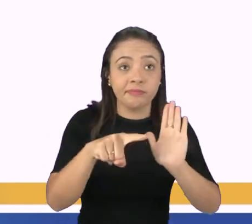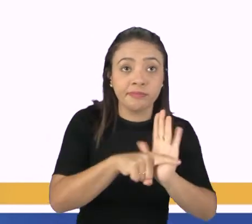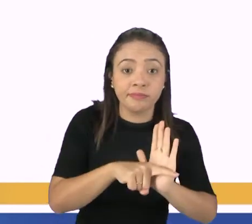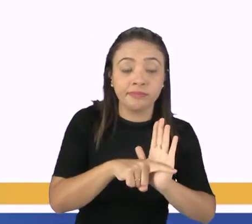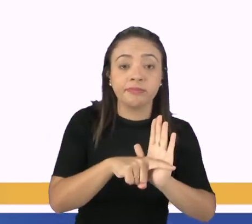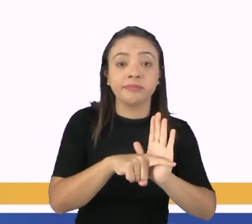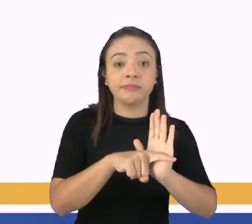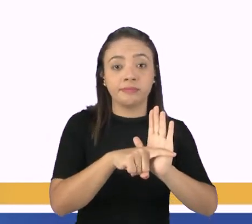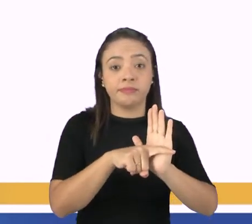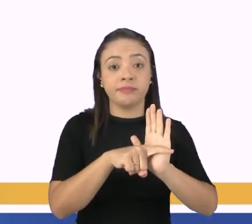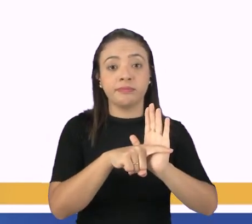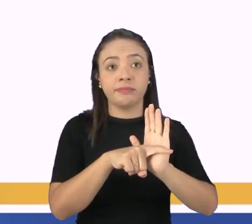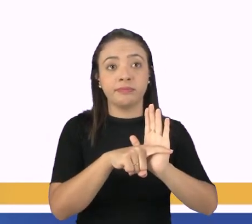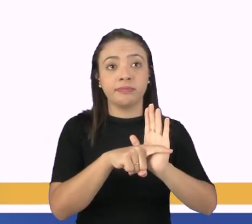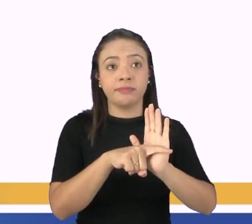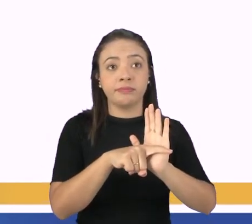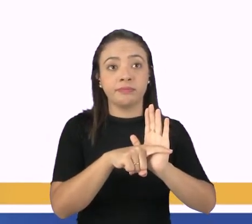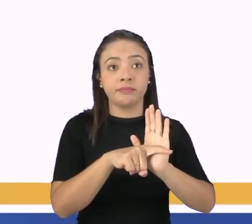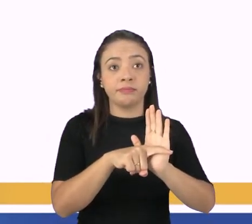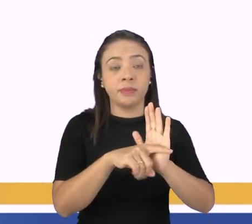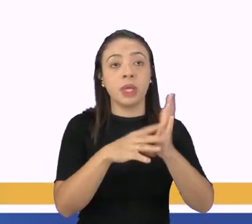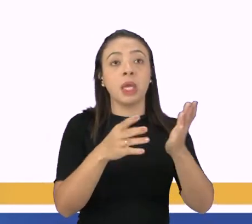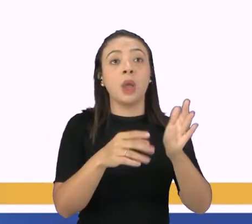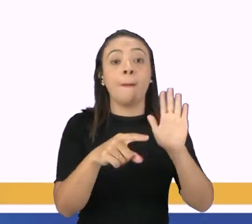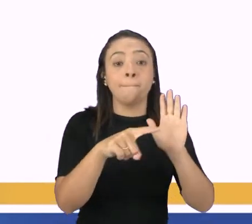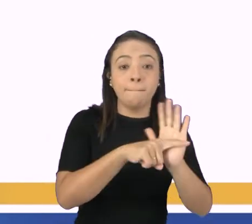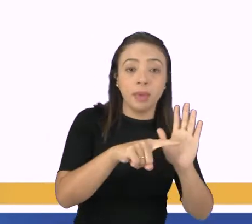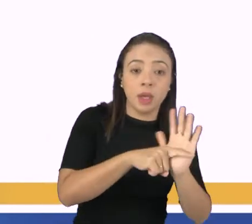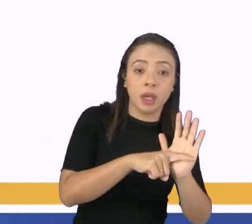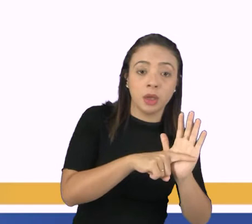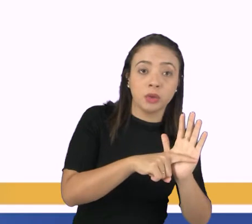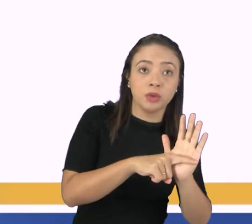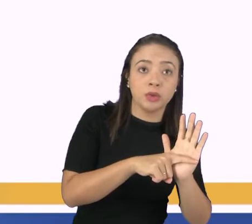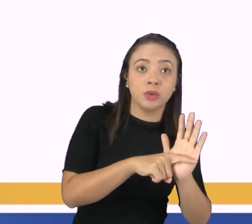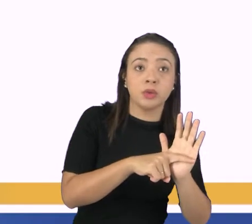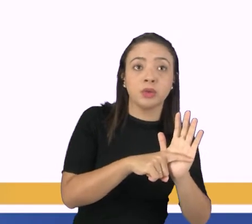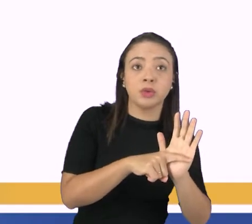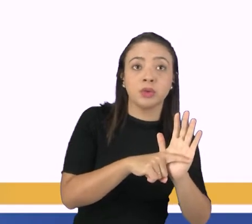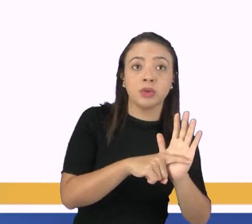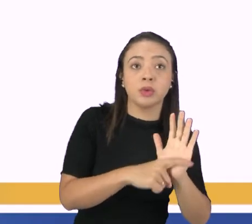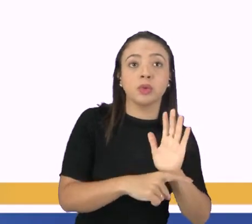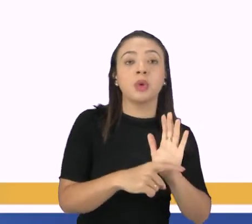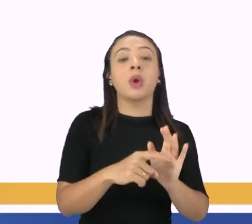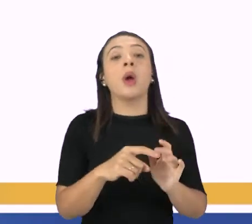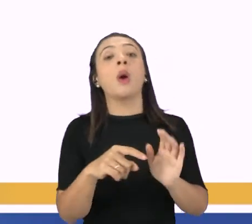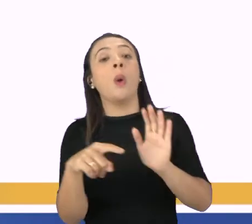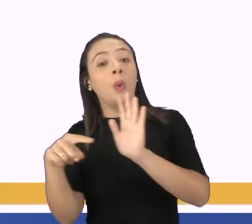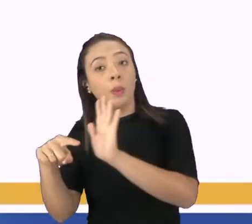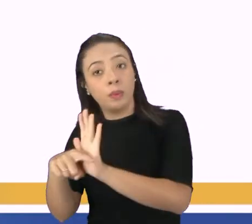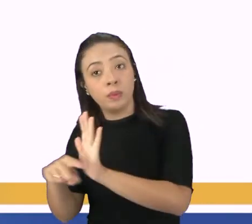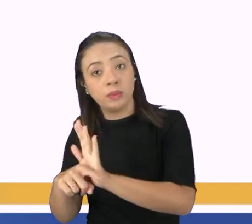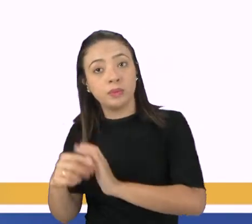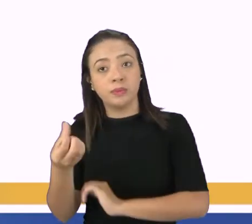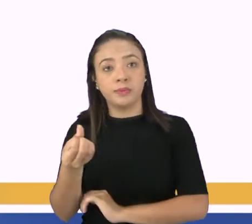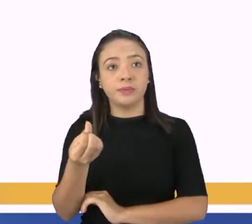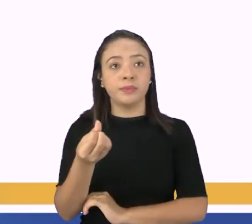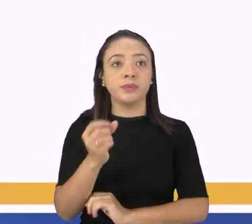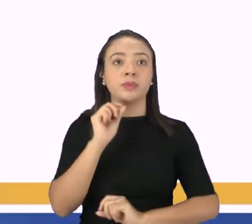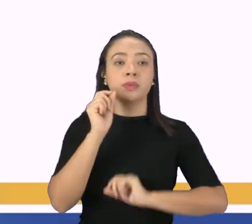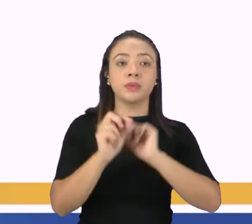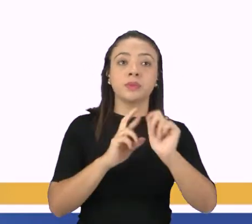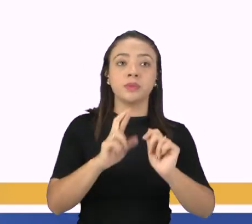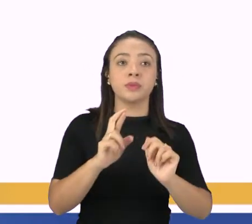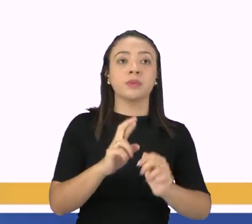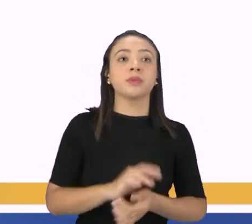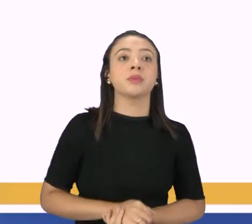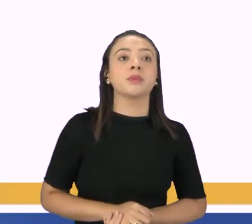com menos do 6 vai dar mais, certo? Então, temos um delta igual a 1 mais 24, ou seja, delta é